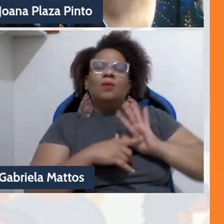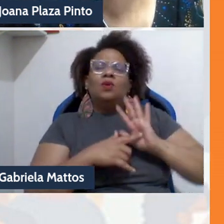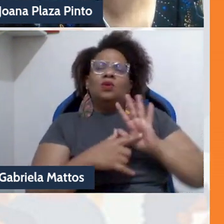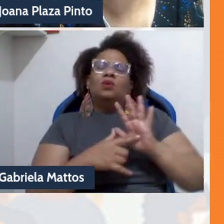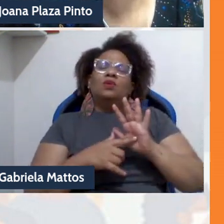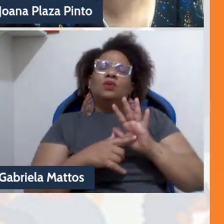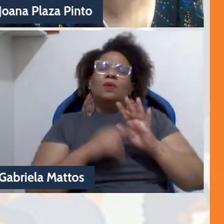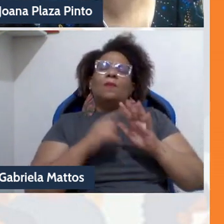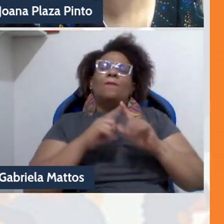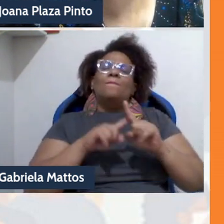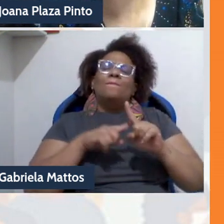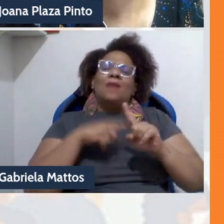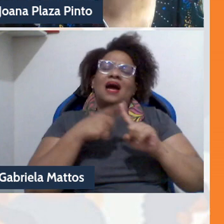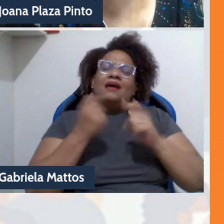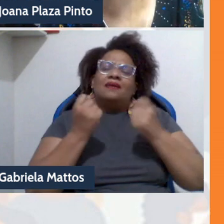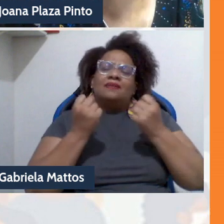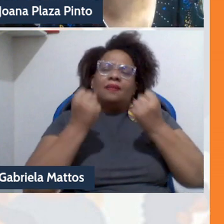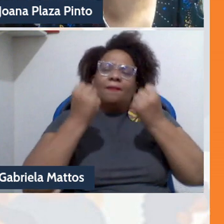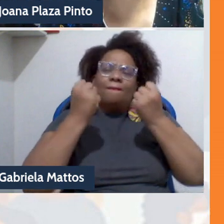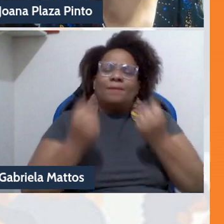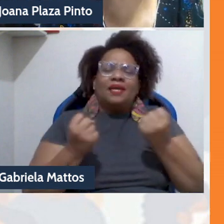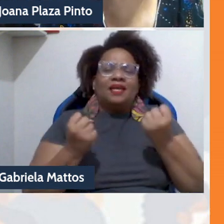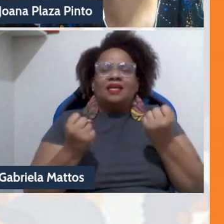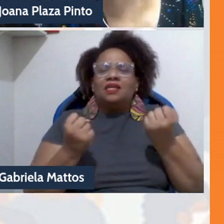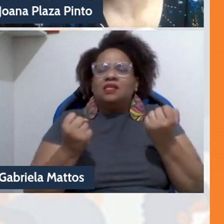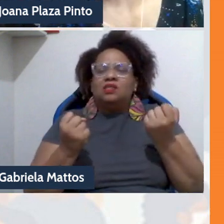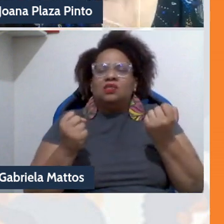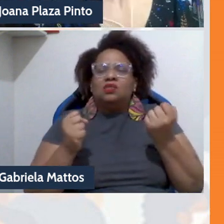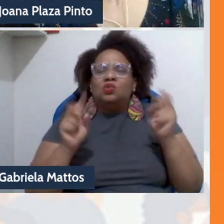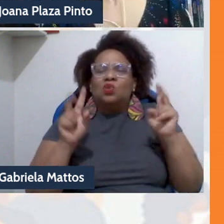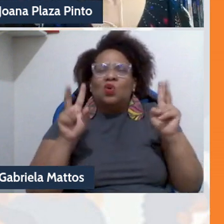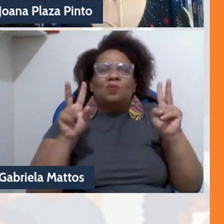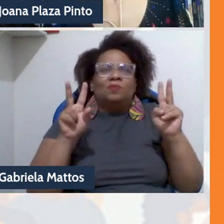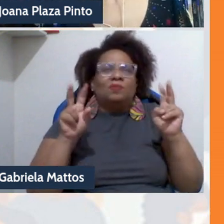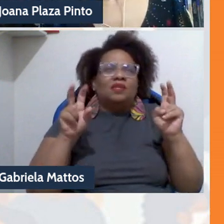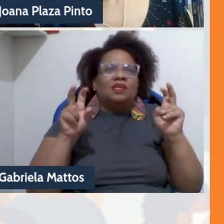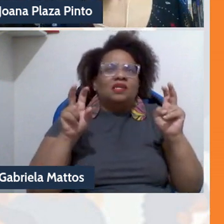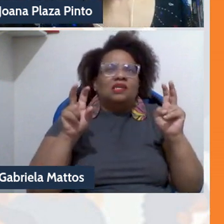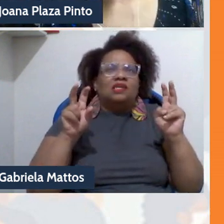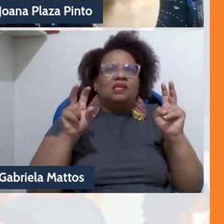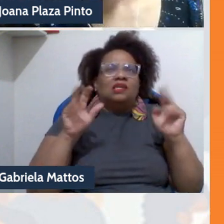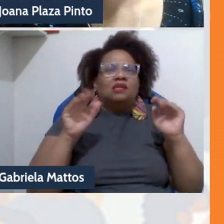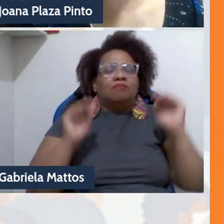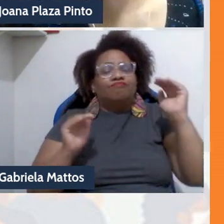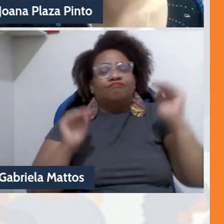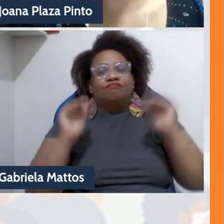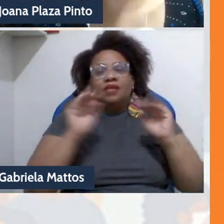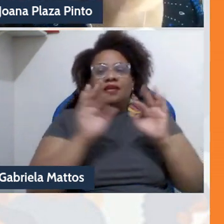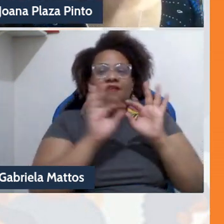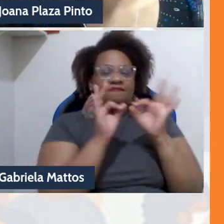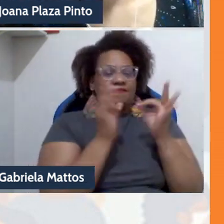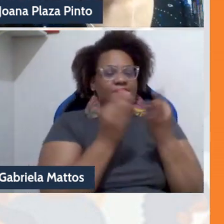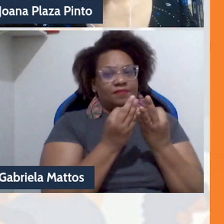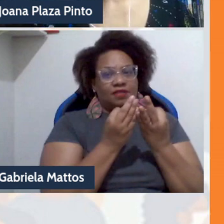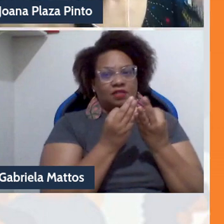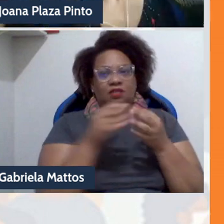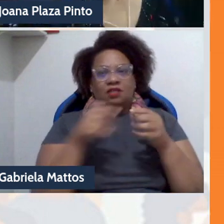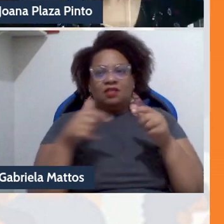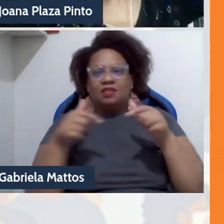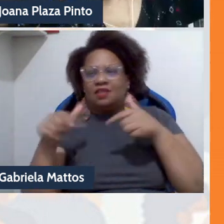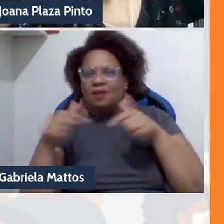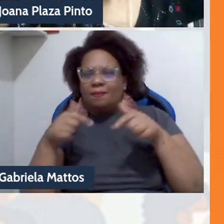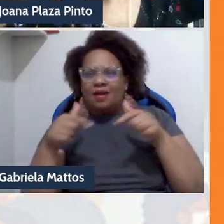no tradicional conflito família-trabalho, que aparece muito nos estudos sobre gênero e